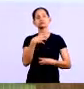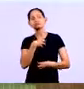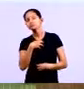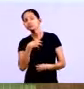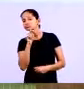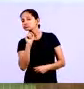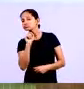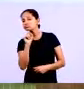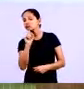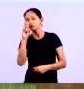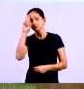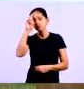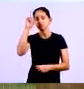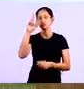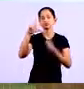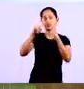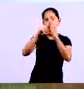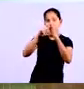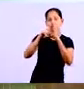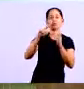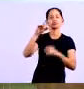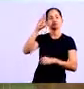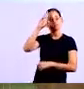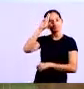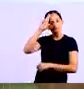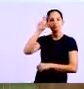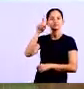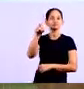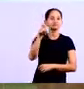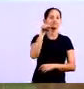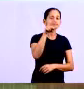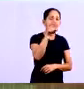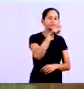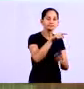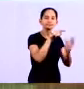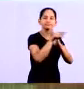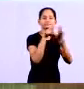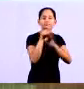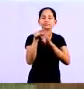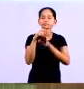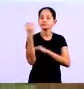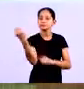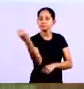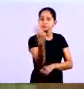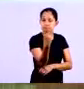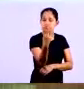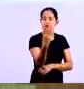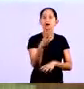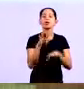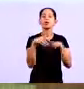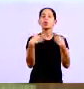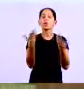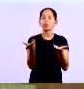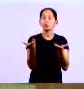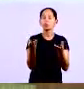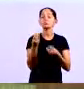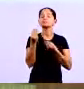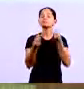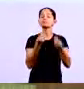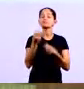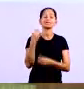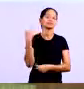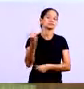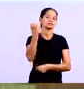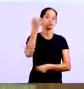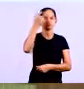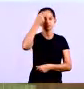sentem, que as pessoas comecem a entender que existe algo mais, que existe o tributo, que o tributo que paga não é só o da folha. Isso é muito